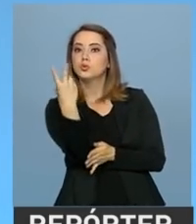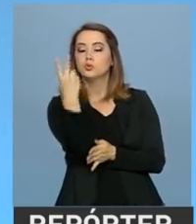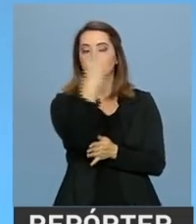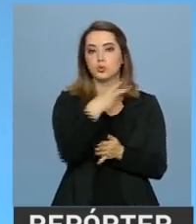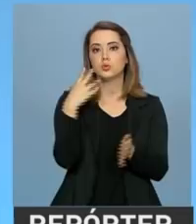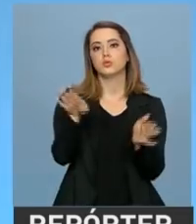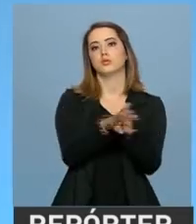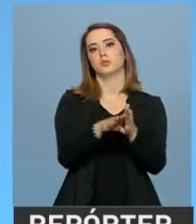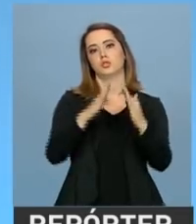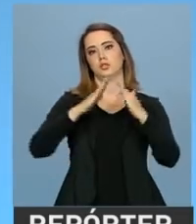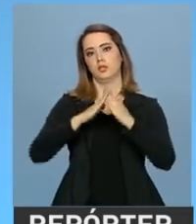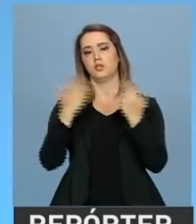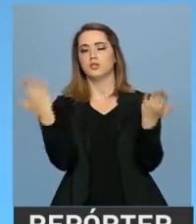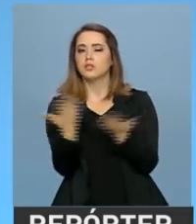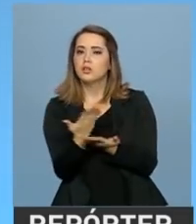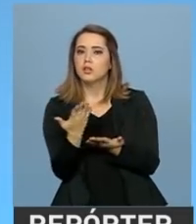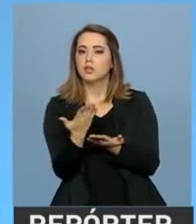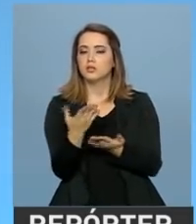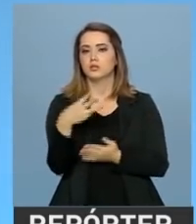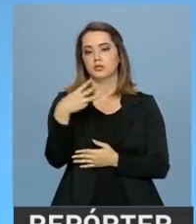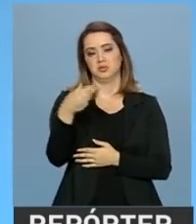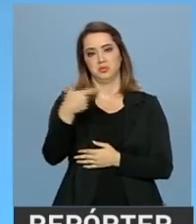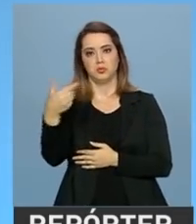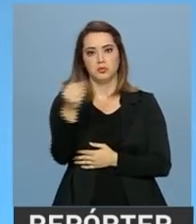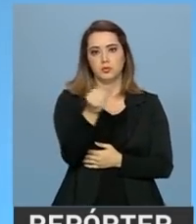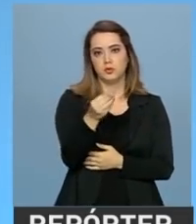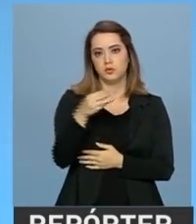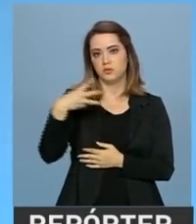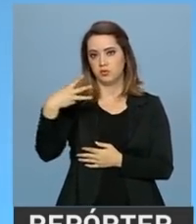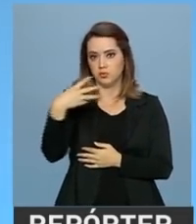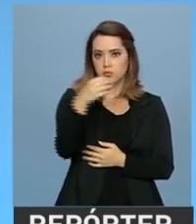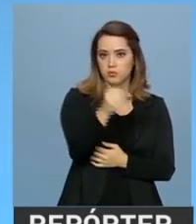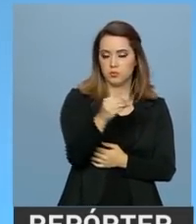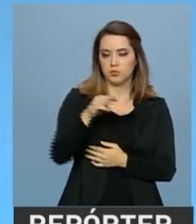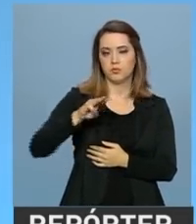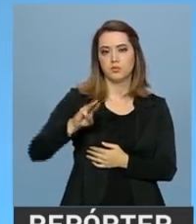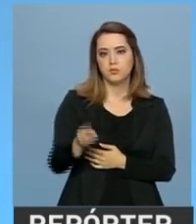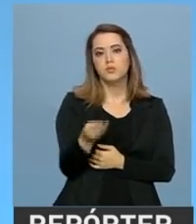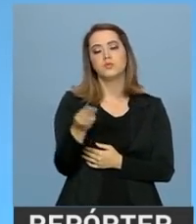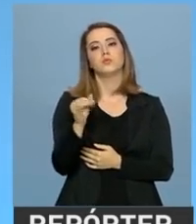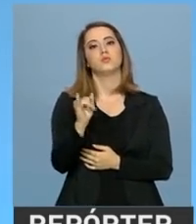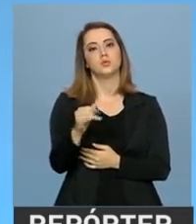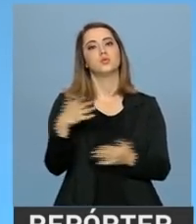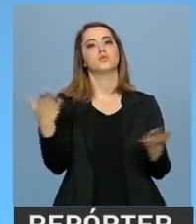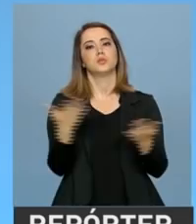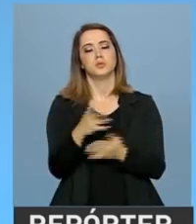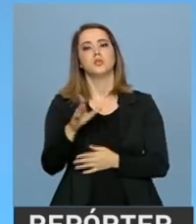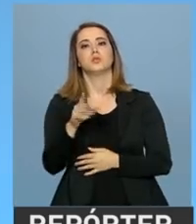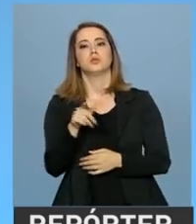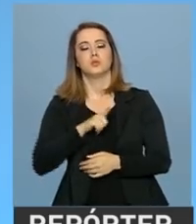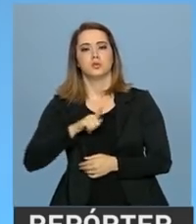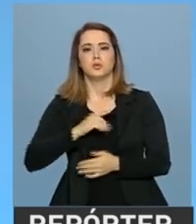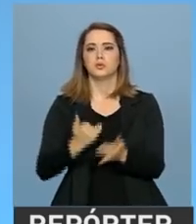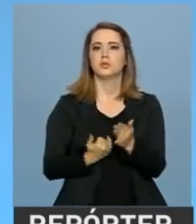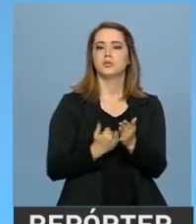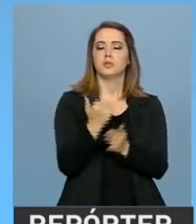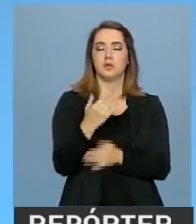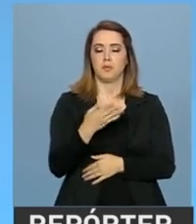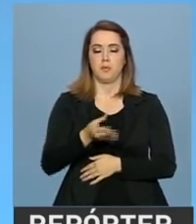casa, levará 20, 30 minutos, e aquilo que aqui disseram, o lazer, o convívio familiar, será muito mais